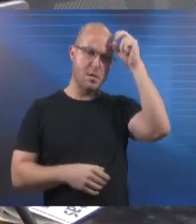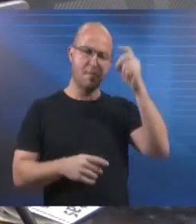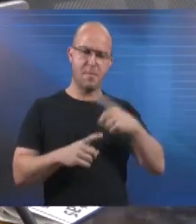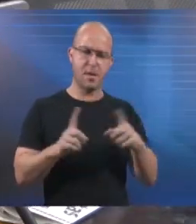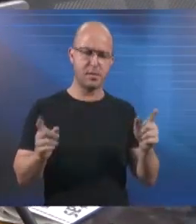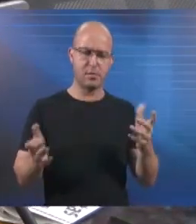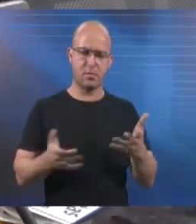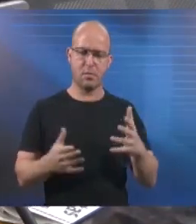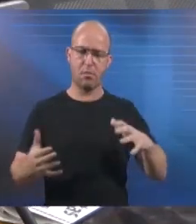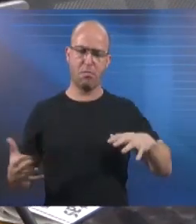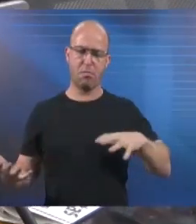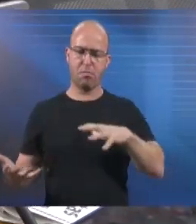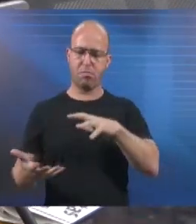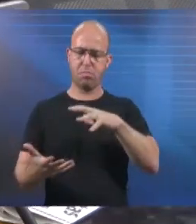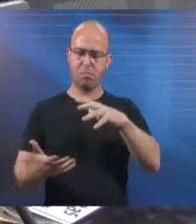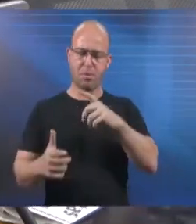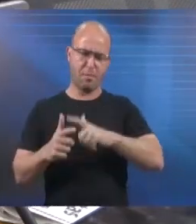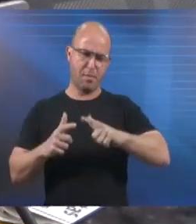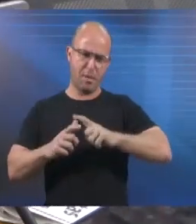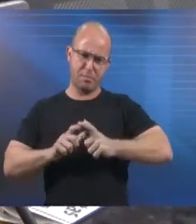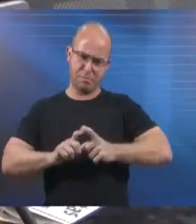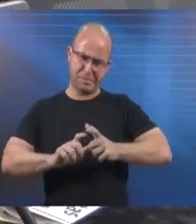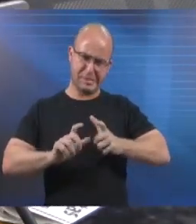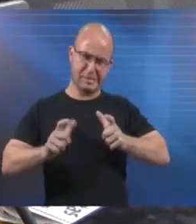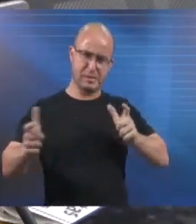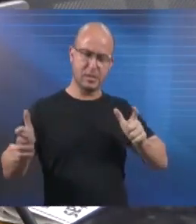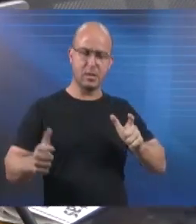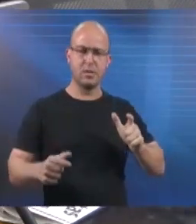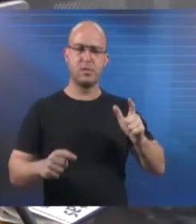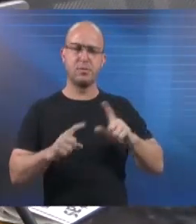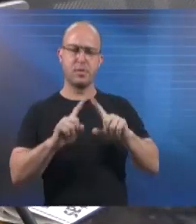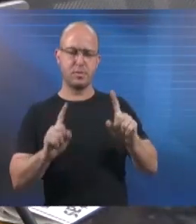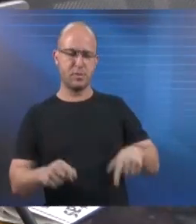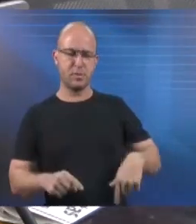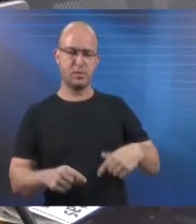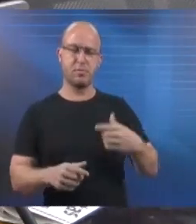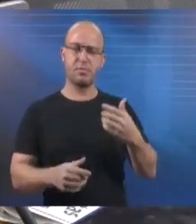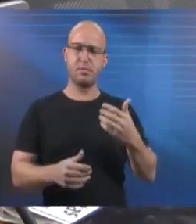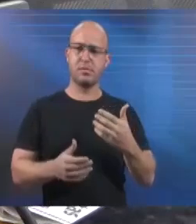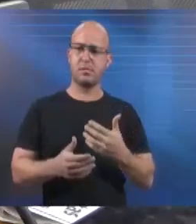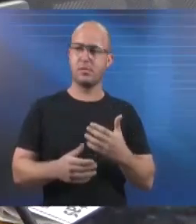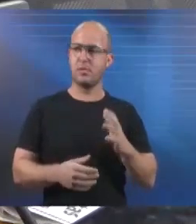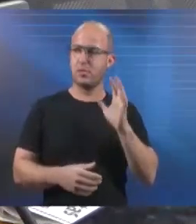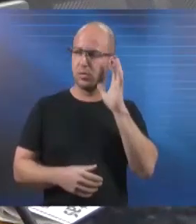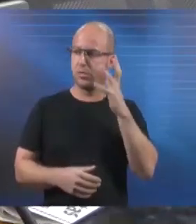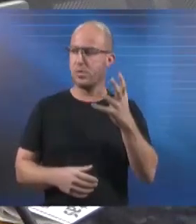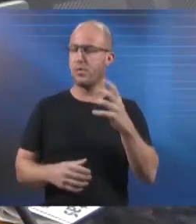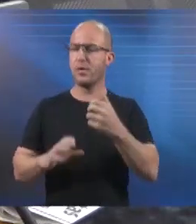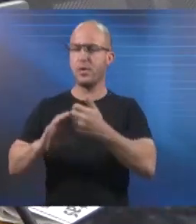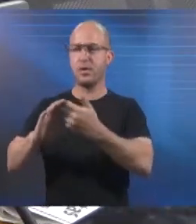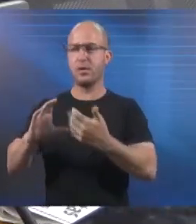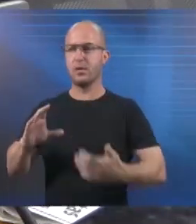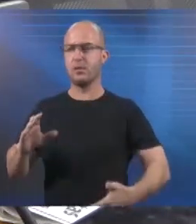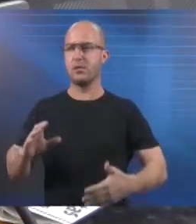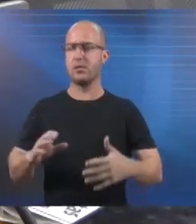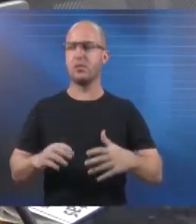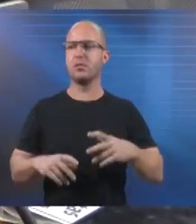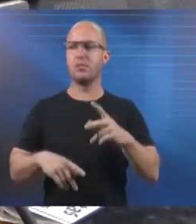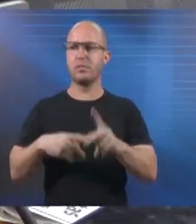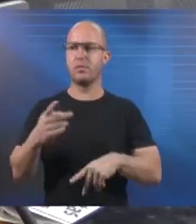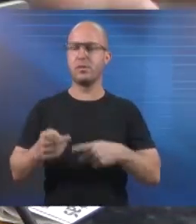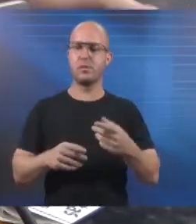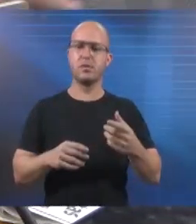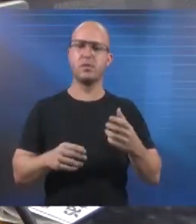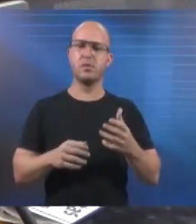no tamanho do mundo se o processo não sair se o projeto não sair aí é que fica caracterizado quandoo esse povo quer